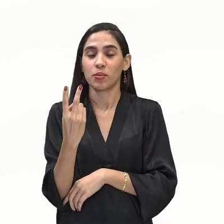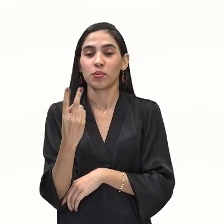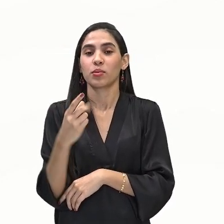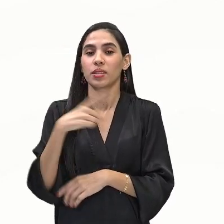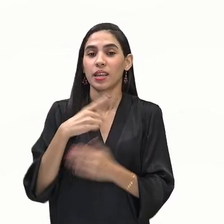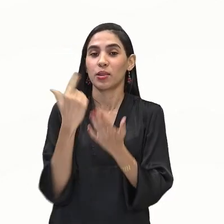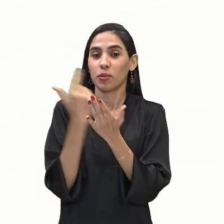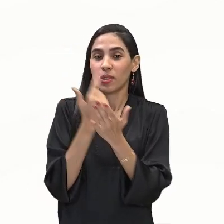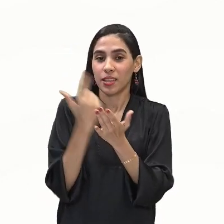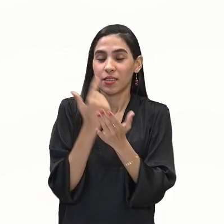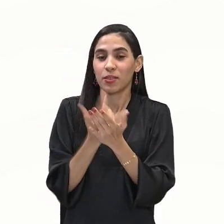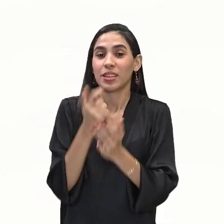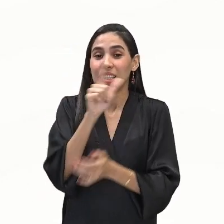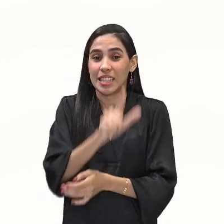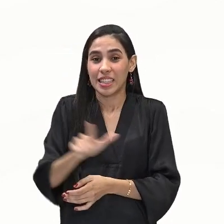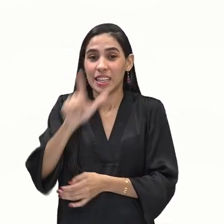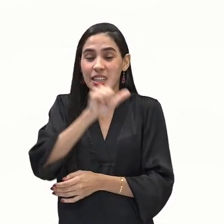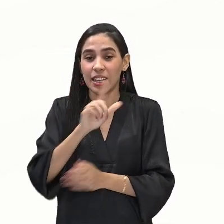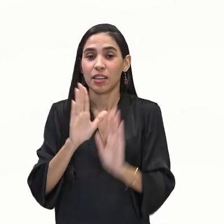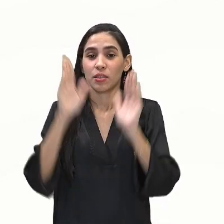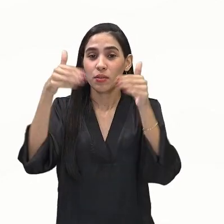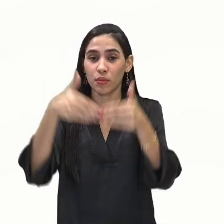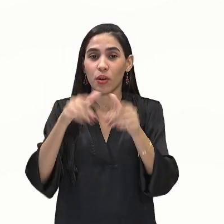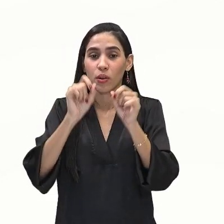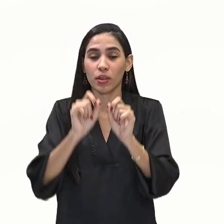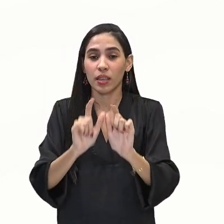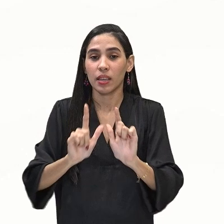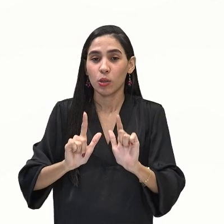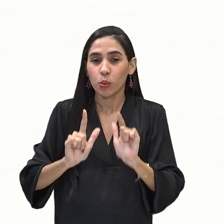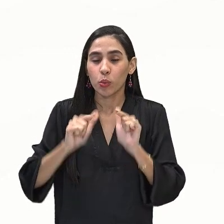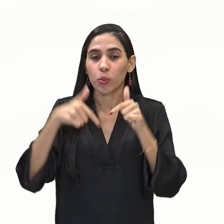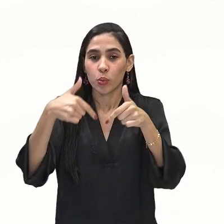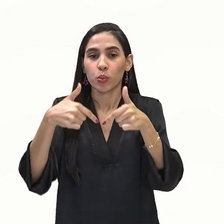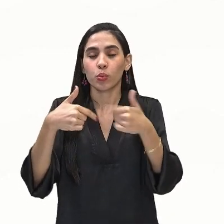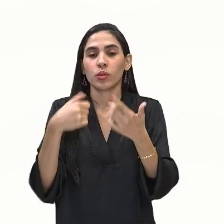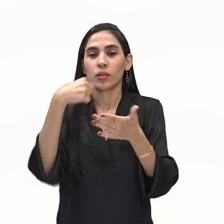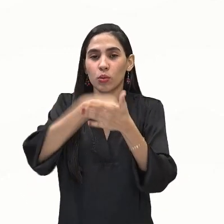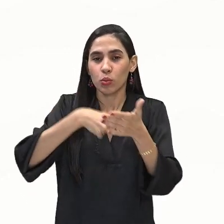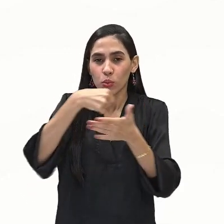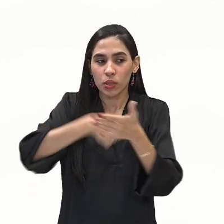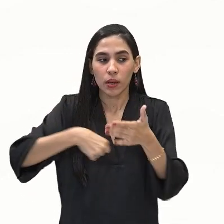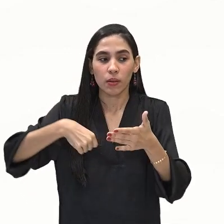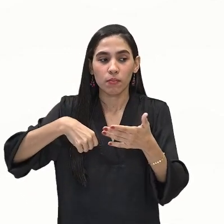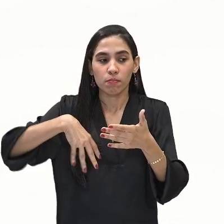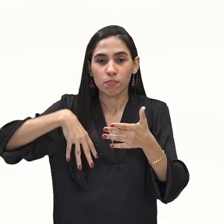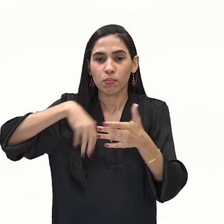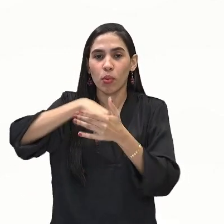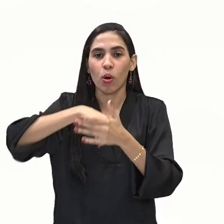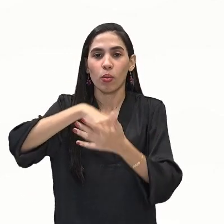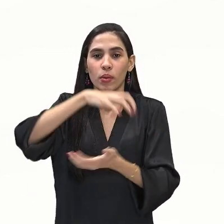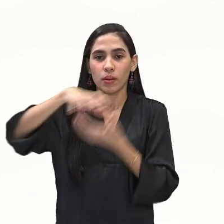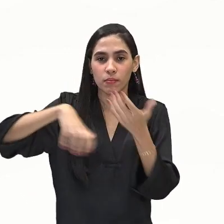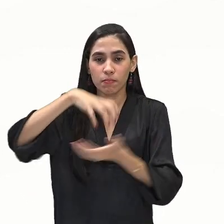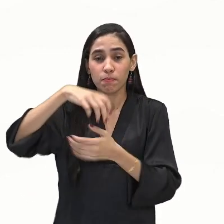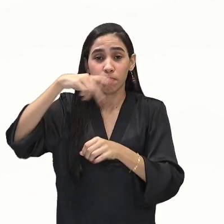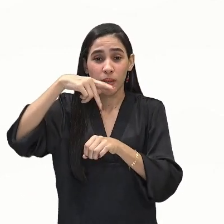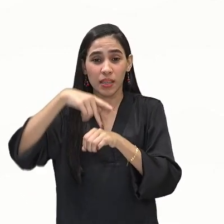obras literárias que vão mostrar as lutas internas, né, aquelas revoltas, e também conhecida como a